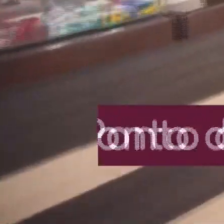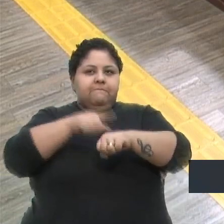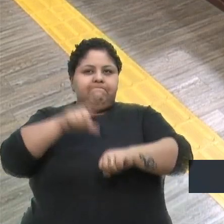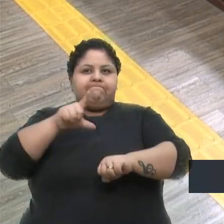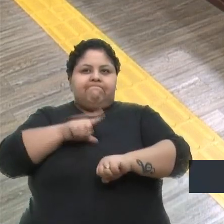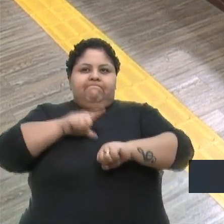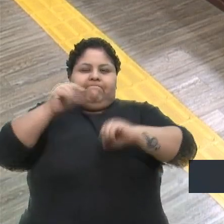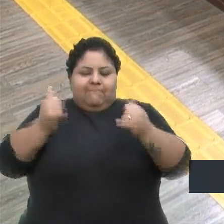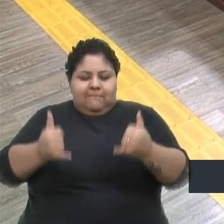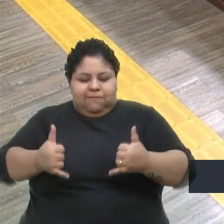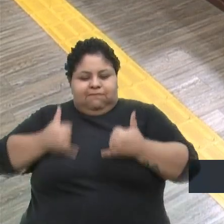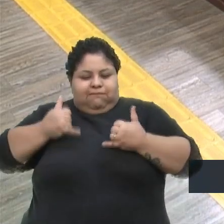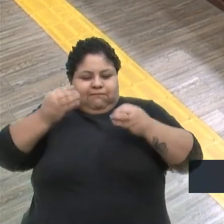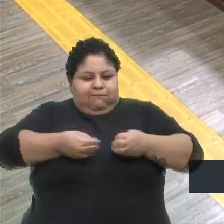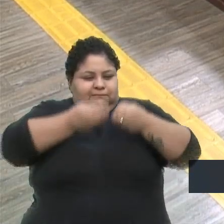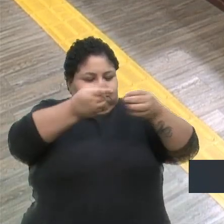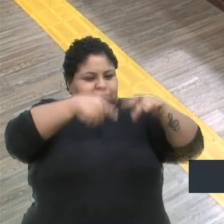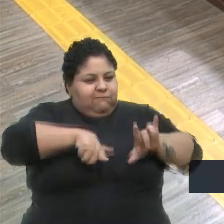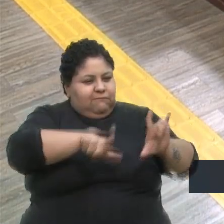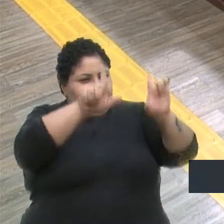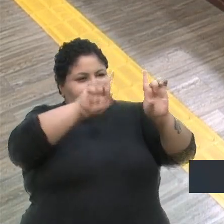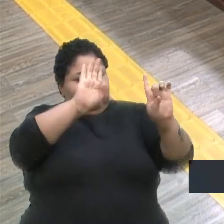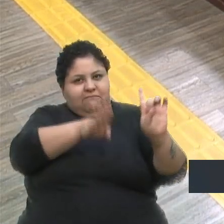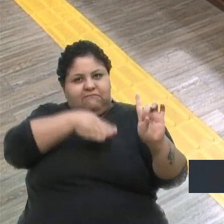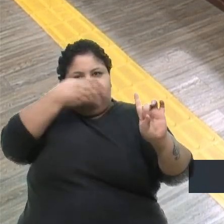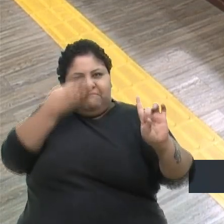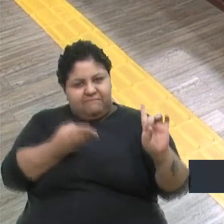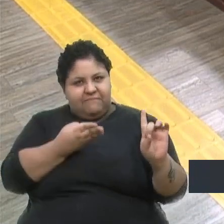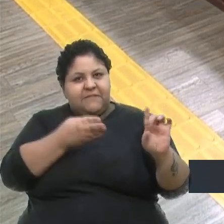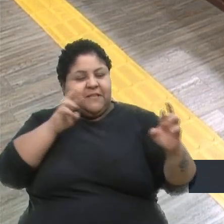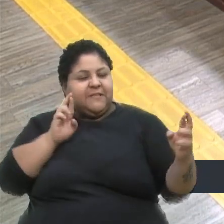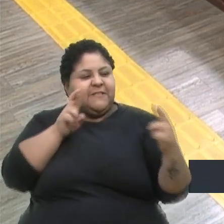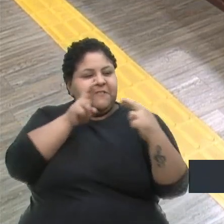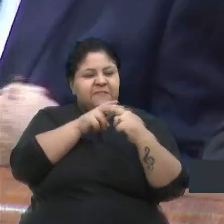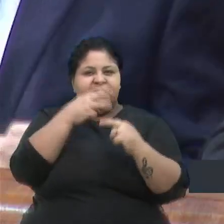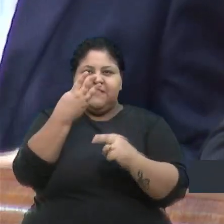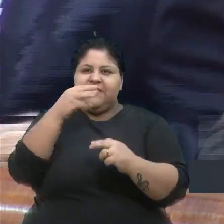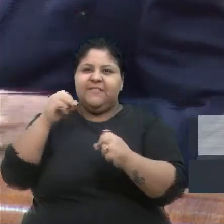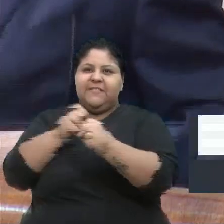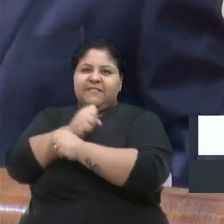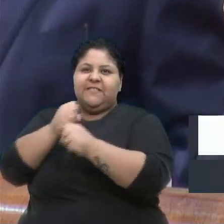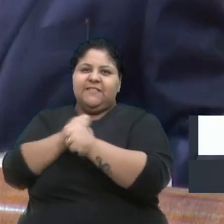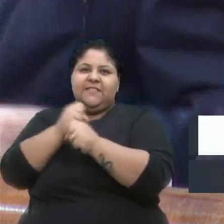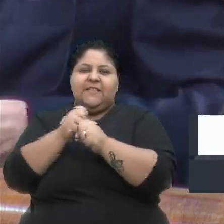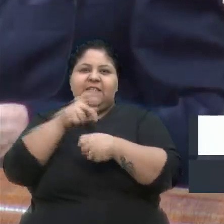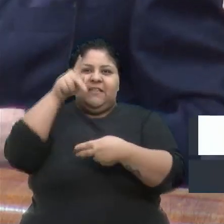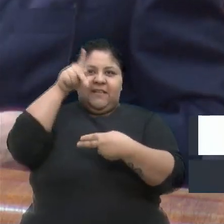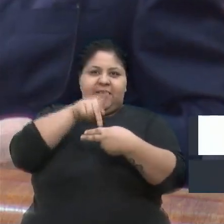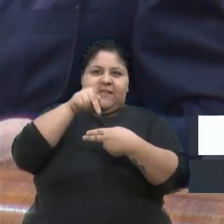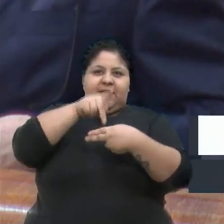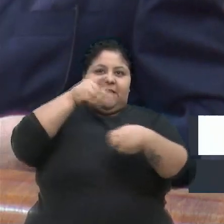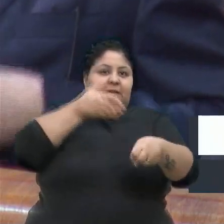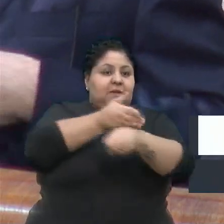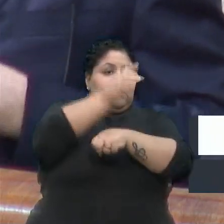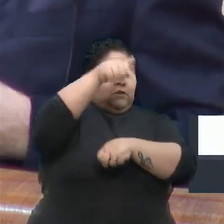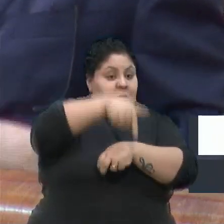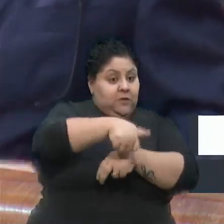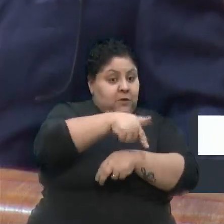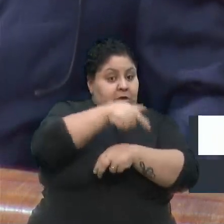centro de Caxias do Sul é o centro de Caxias do Sul hoje, com aquela movimentação, com aquela quantidade de